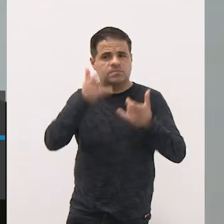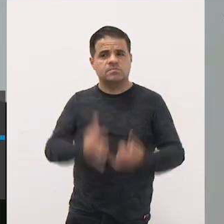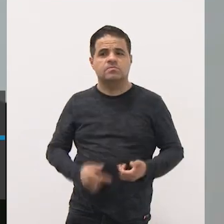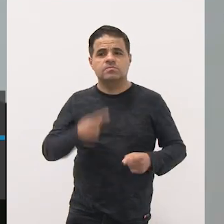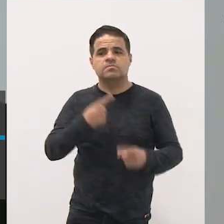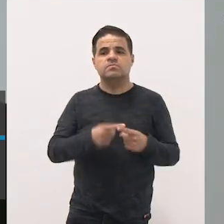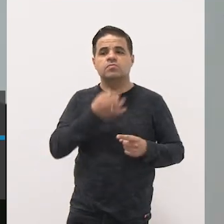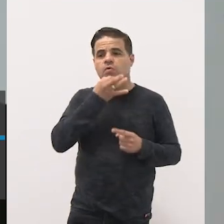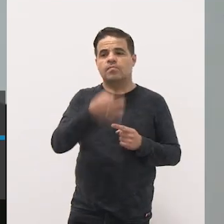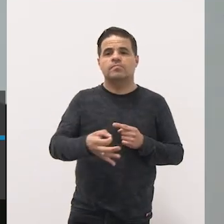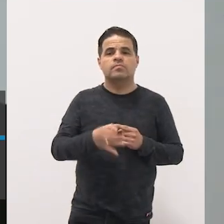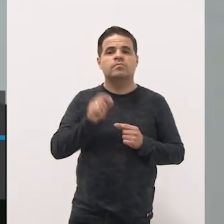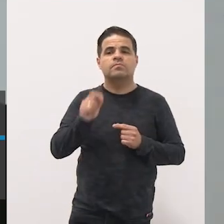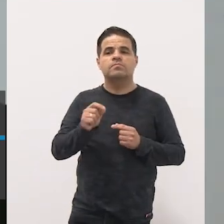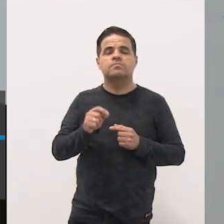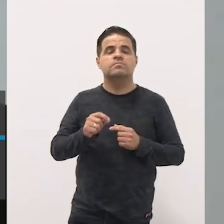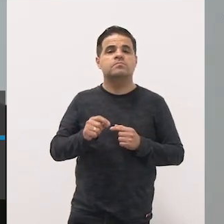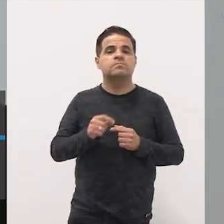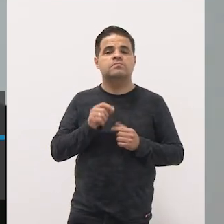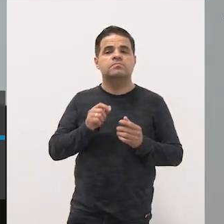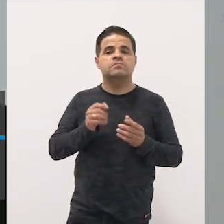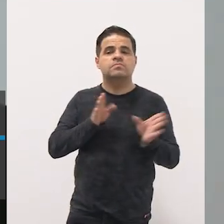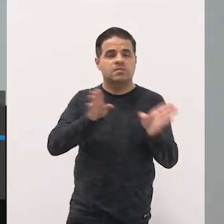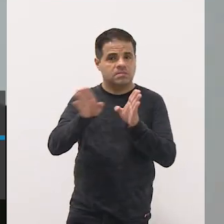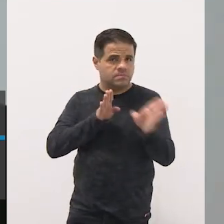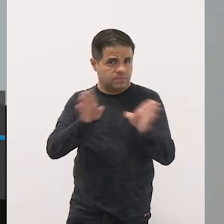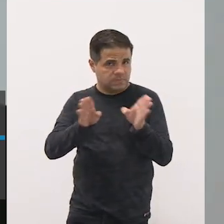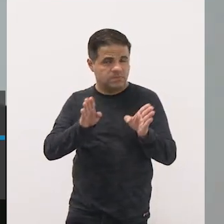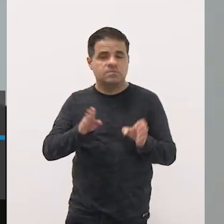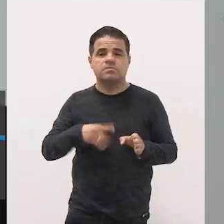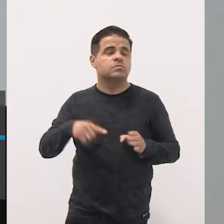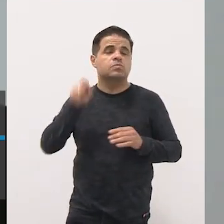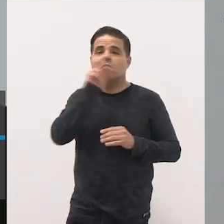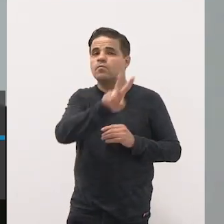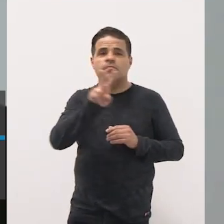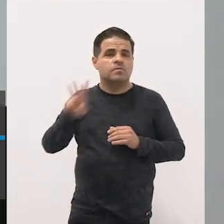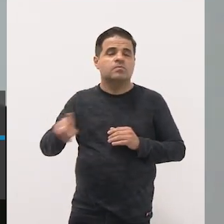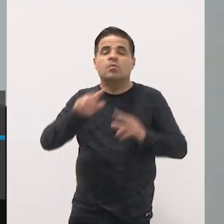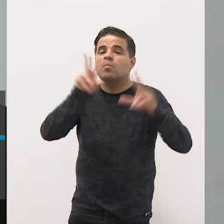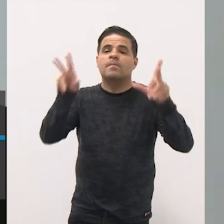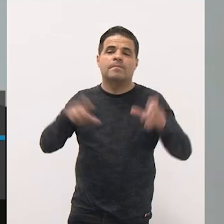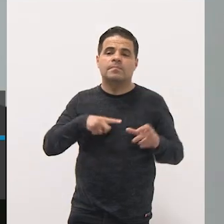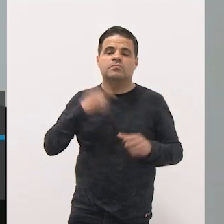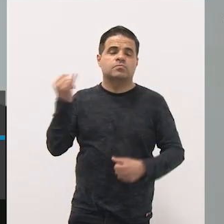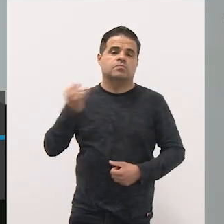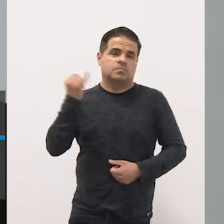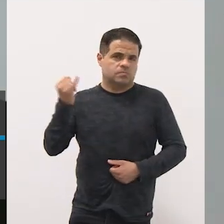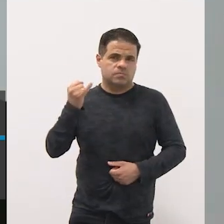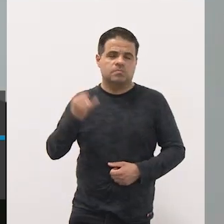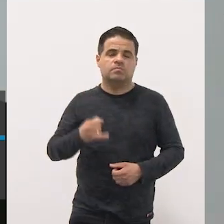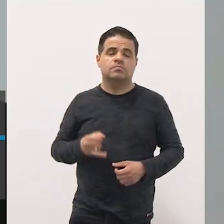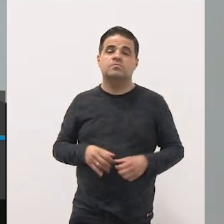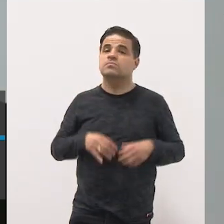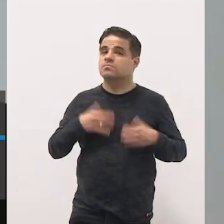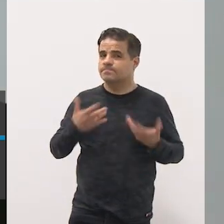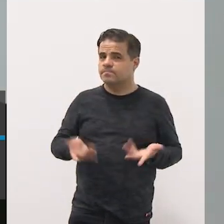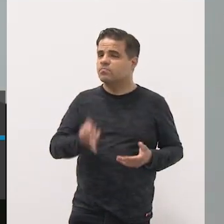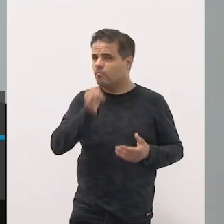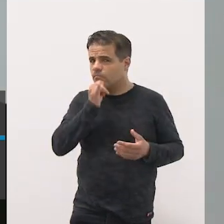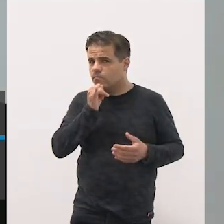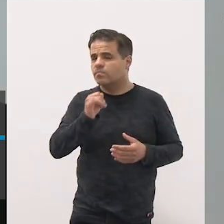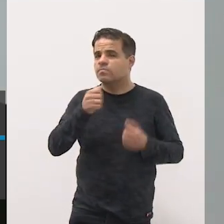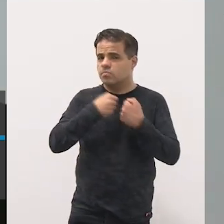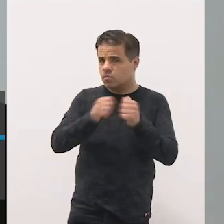porque o comentário é o seguinte: acessibilidade não é vista como uma questão importante. Esse exemplo